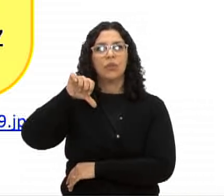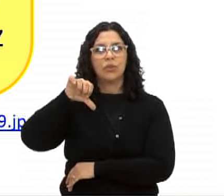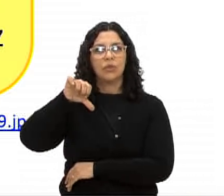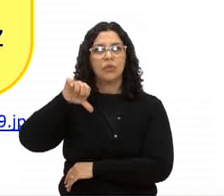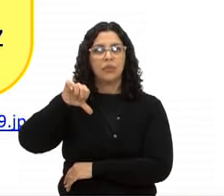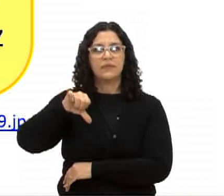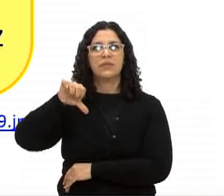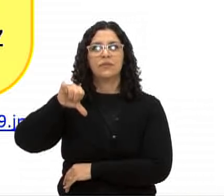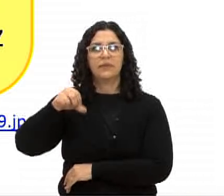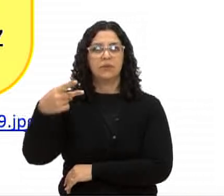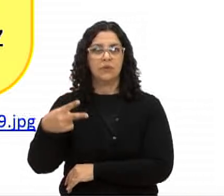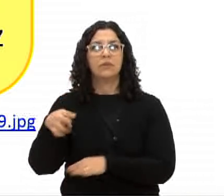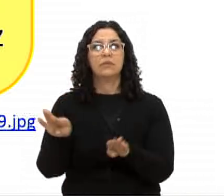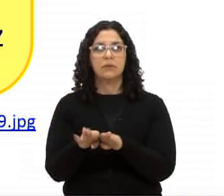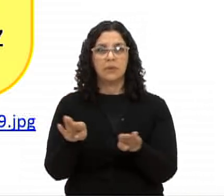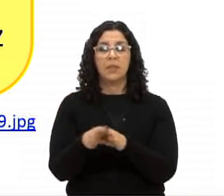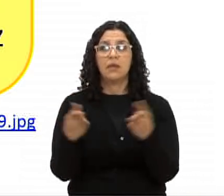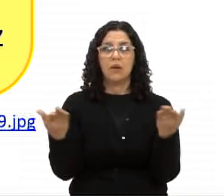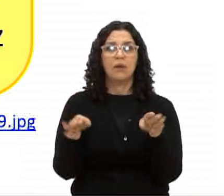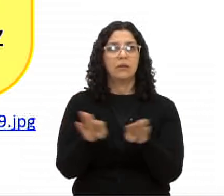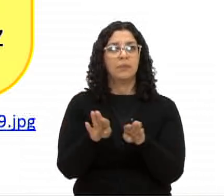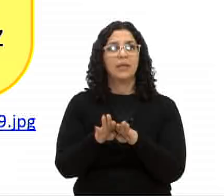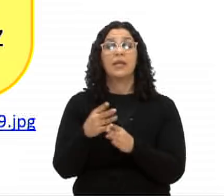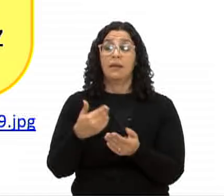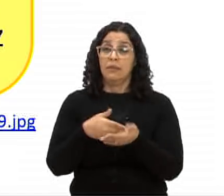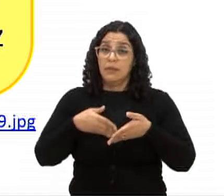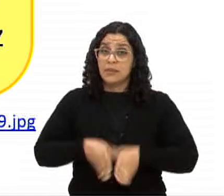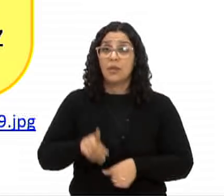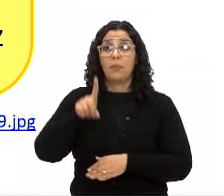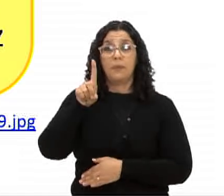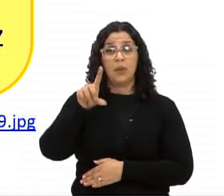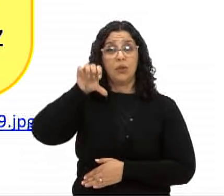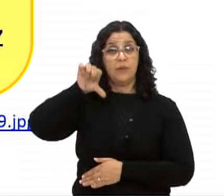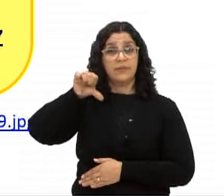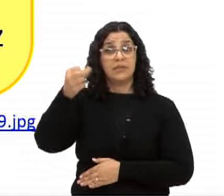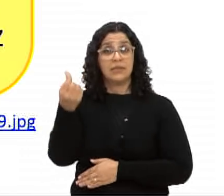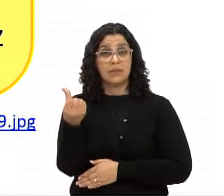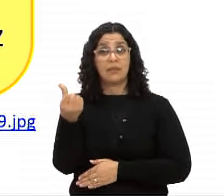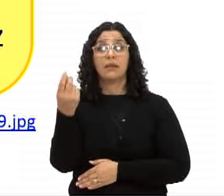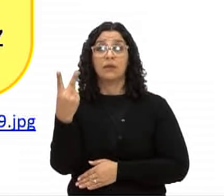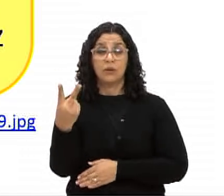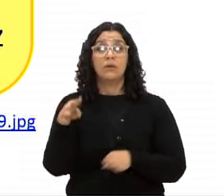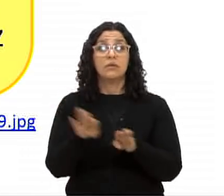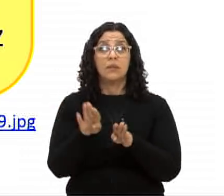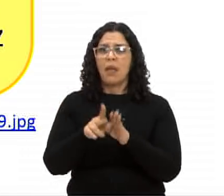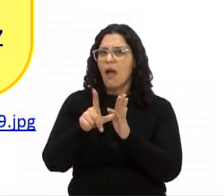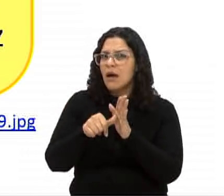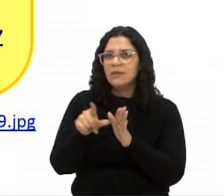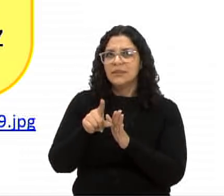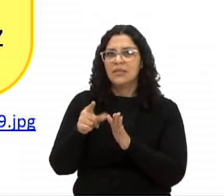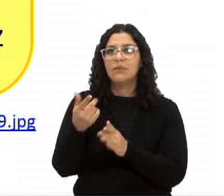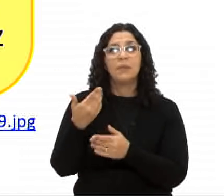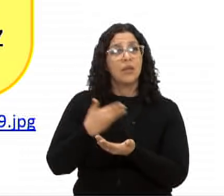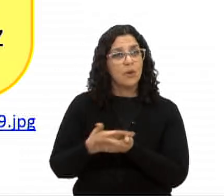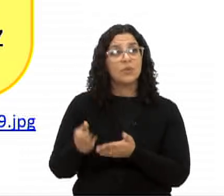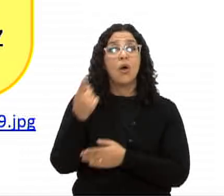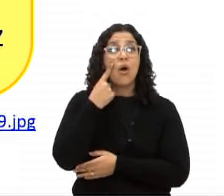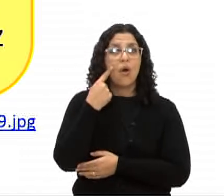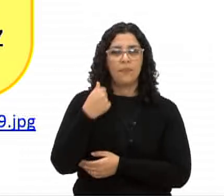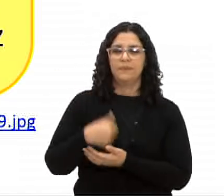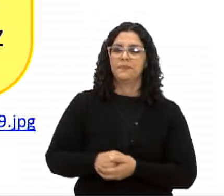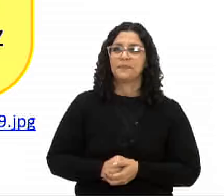mais avançada que os outros, né? Mas não é por isso que ele começou atrasado, ou começou de pequenininho lá, vou